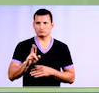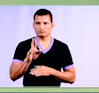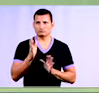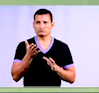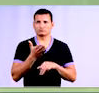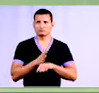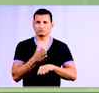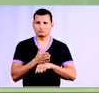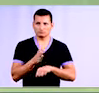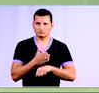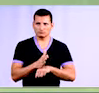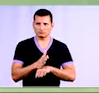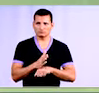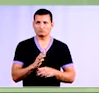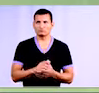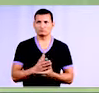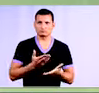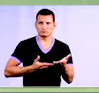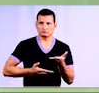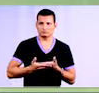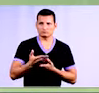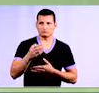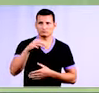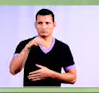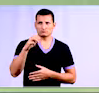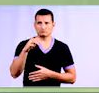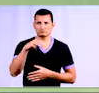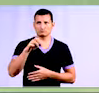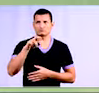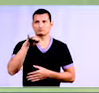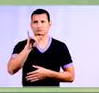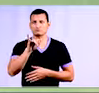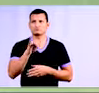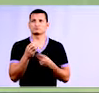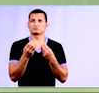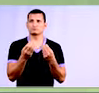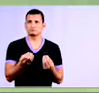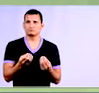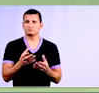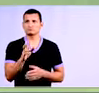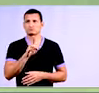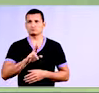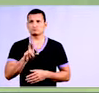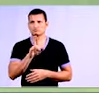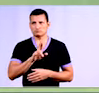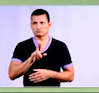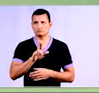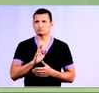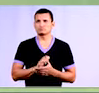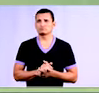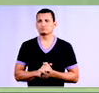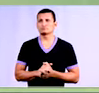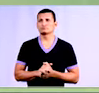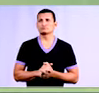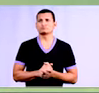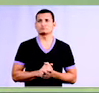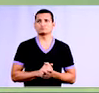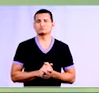pratica com relação à memória, para quê? Para que sejam utilizadas, né, para que essa